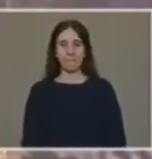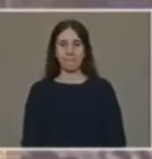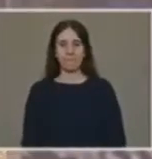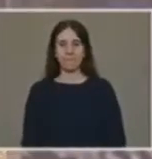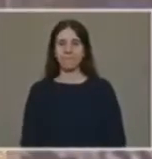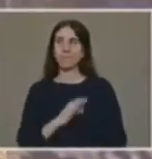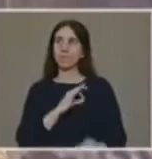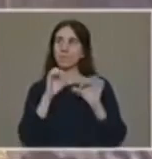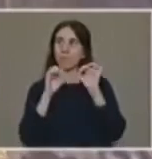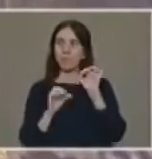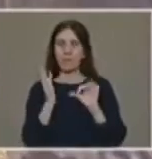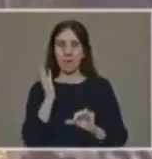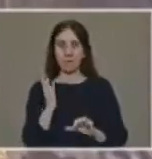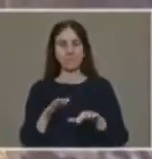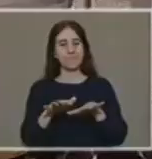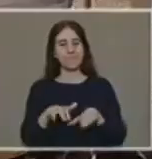Palavra do Senhor.